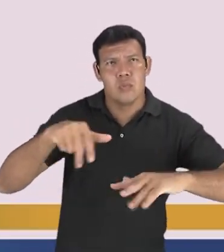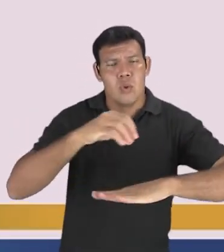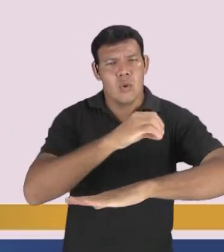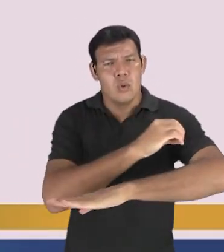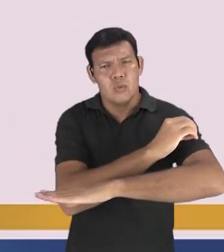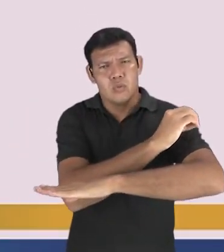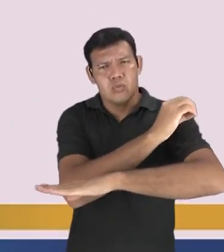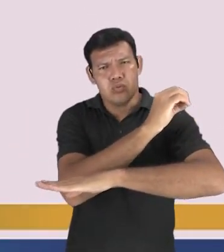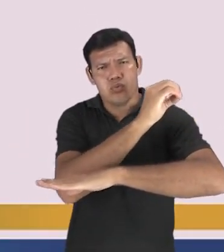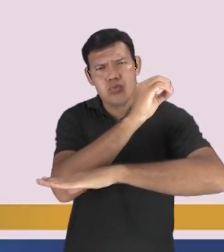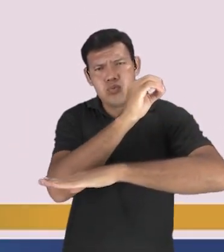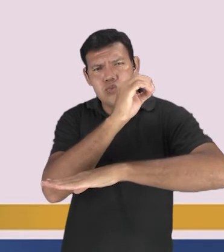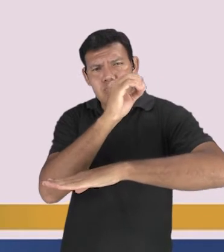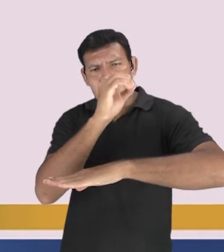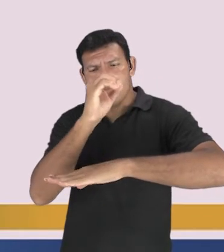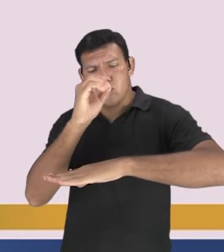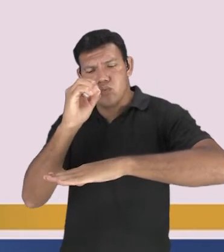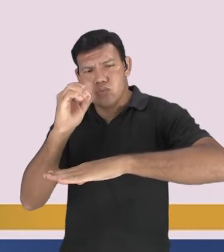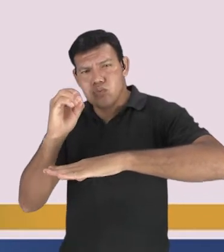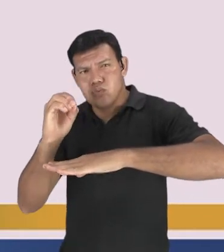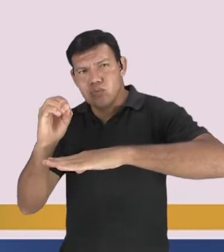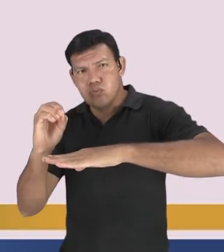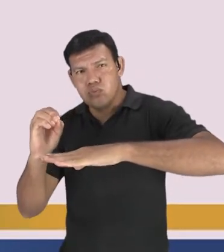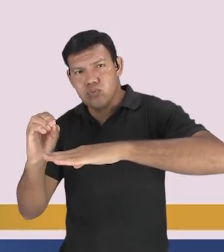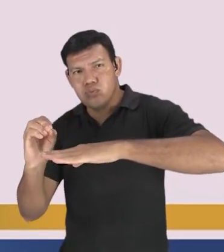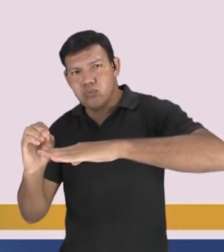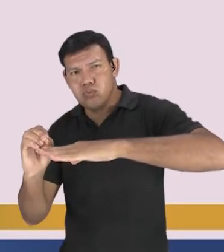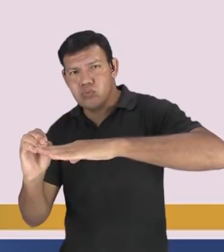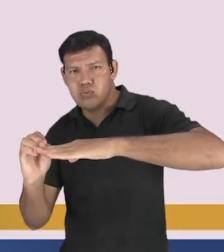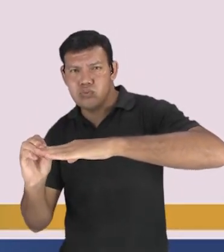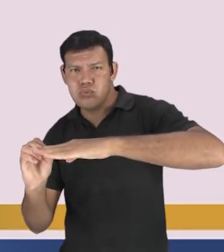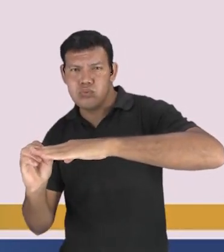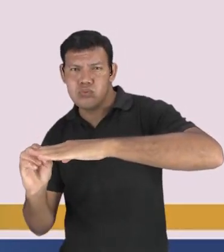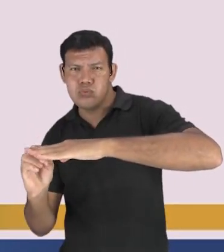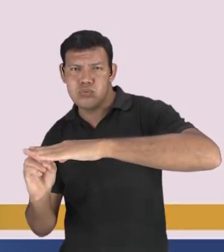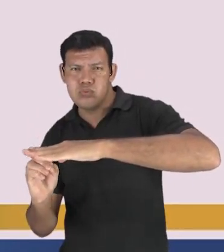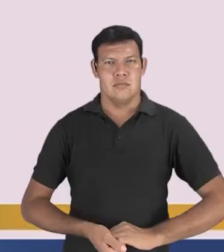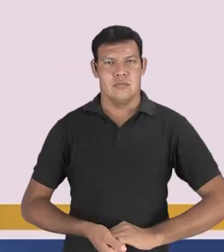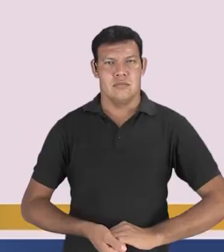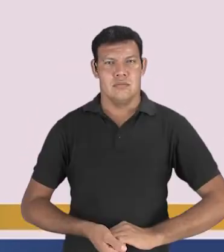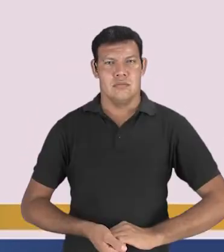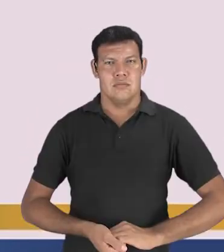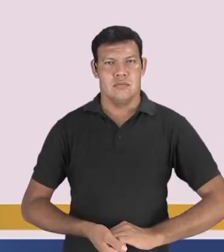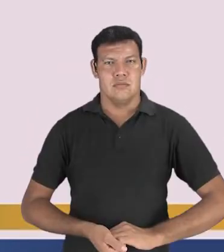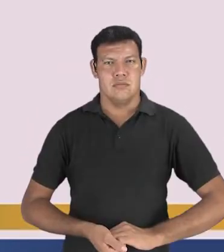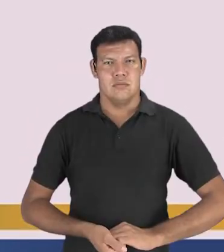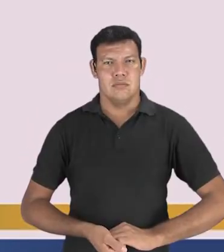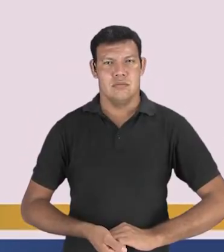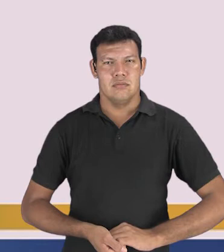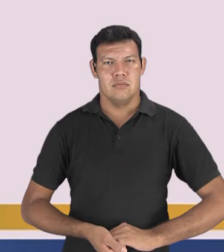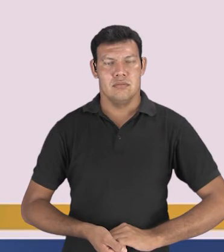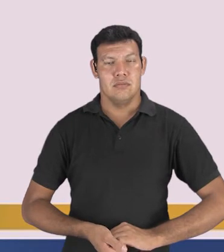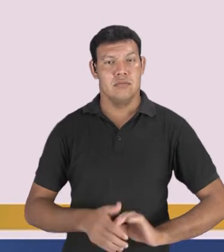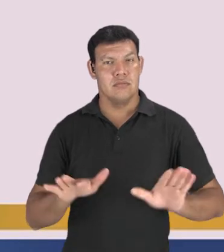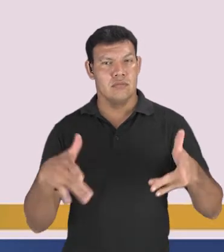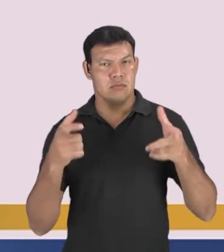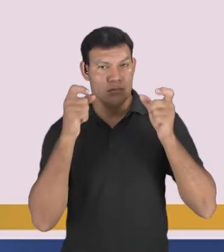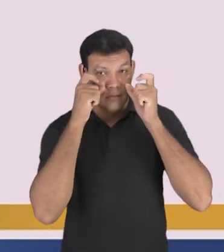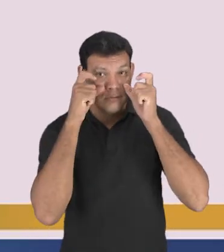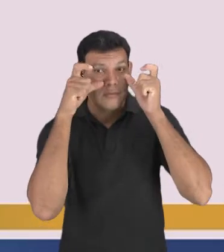É uma festa na região do Amazonas. Essa festa, gente, contém pessoas de várias regiões